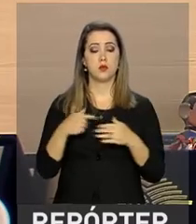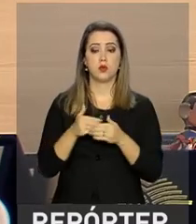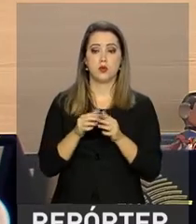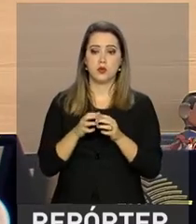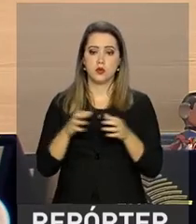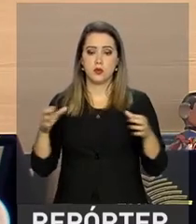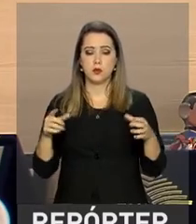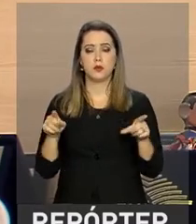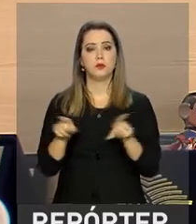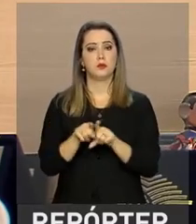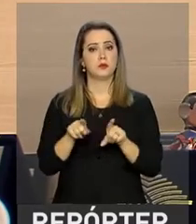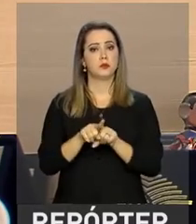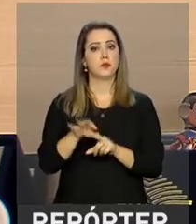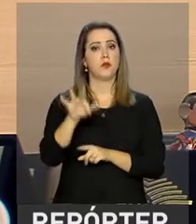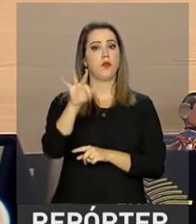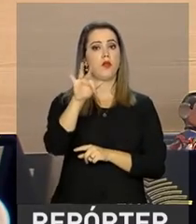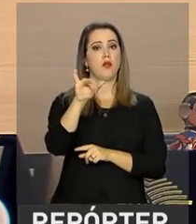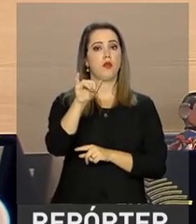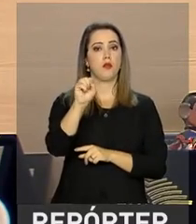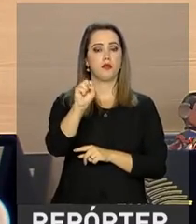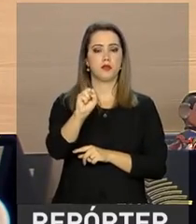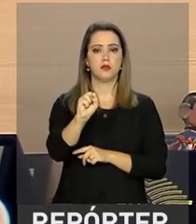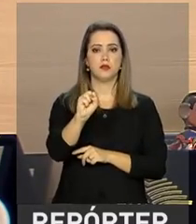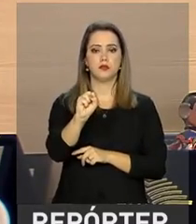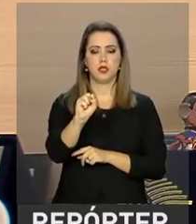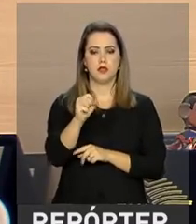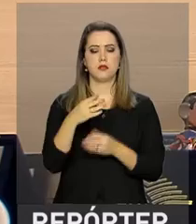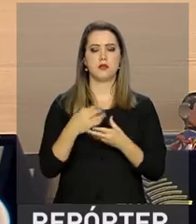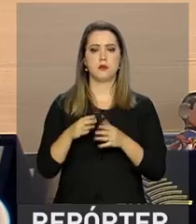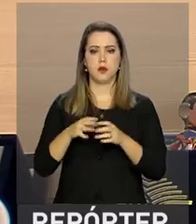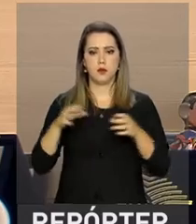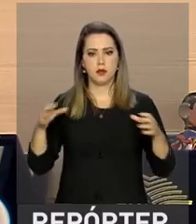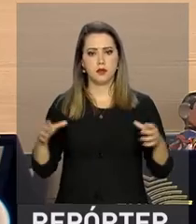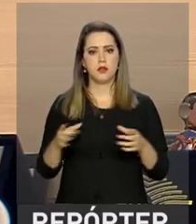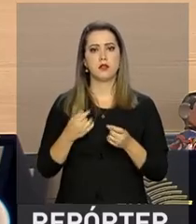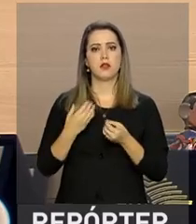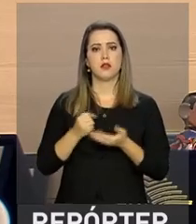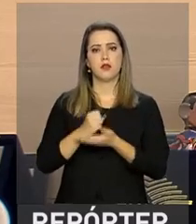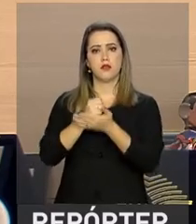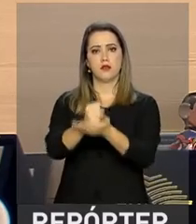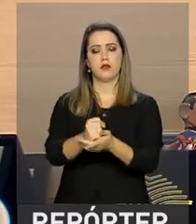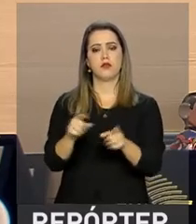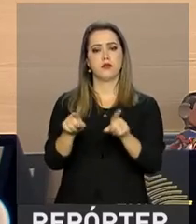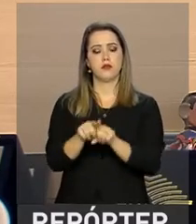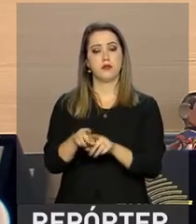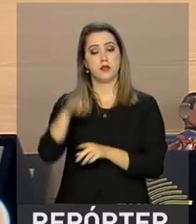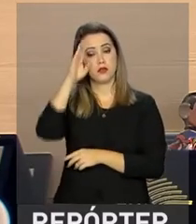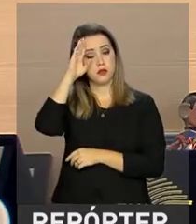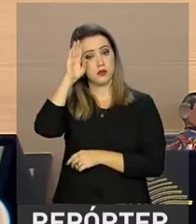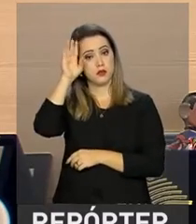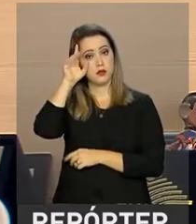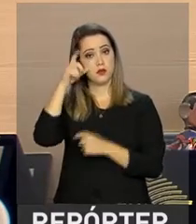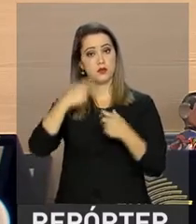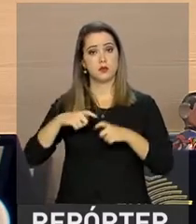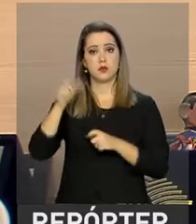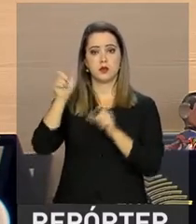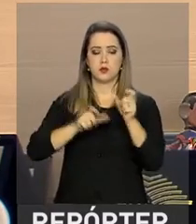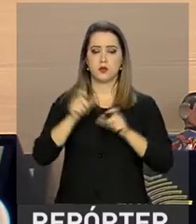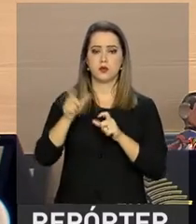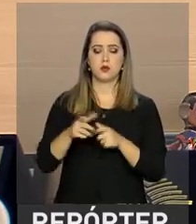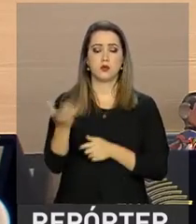a o financiamento do fies para ampliar a oferta ao ensino superior onde o aluno que